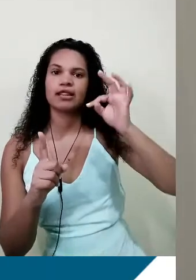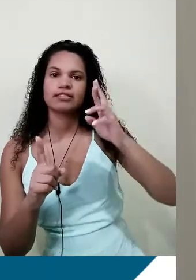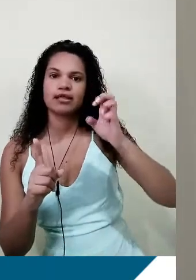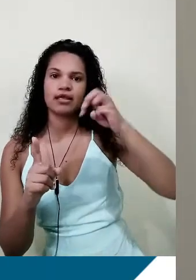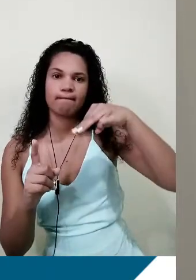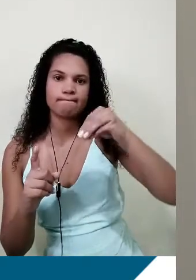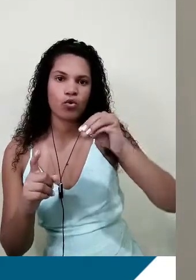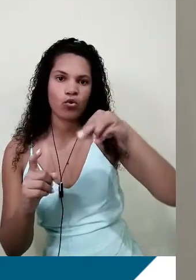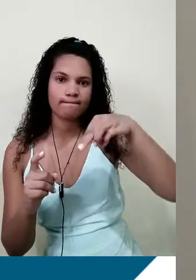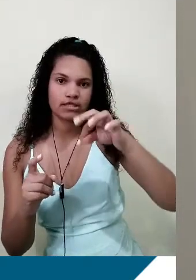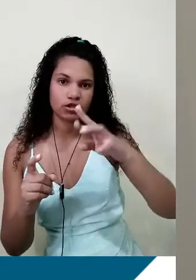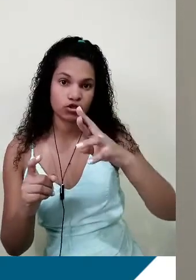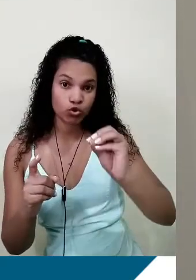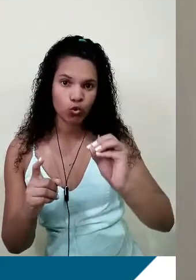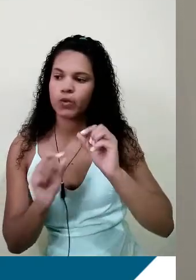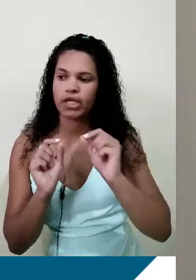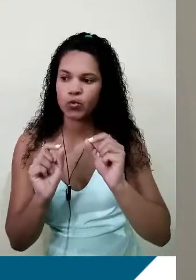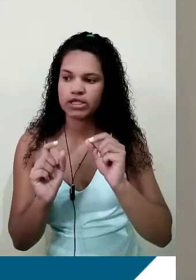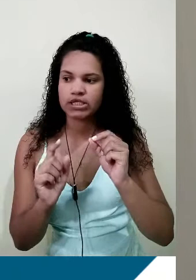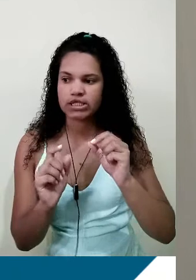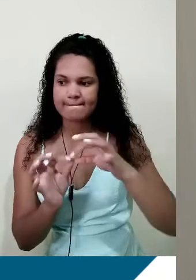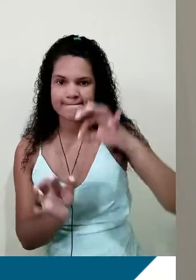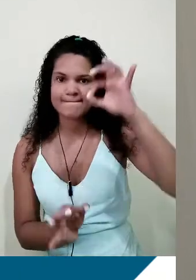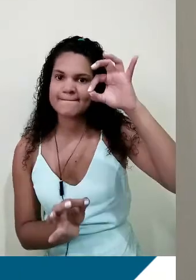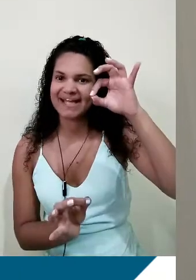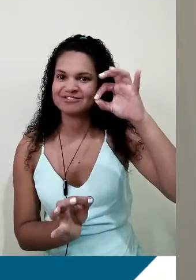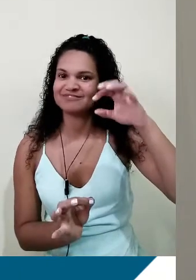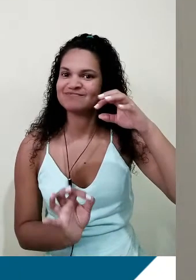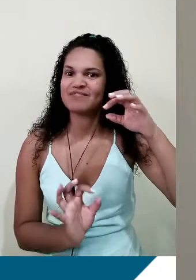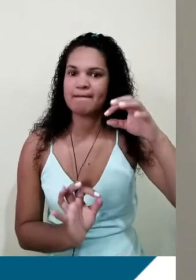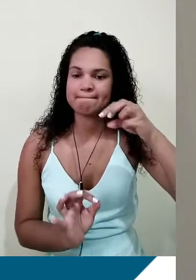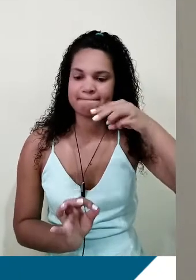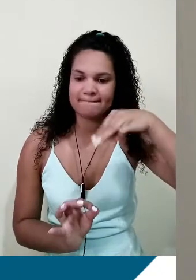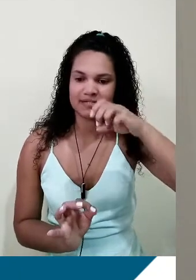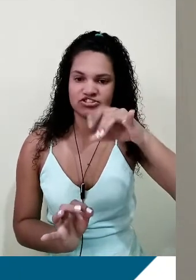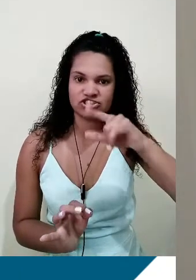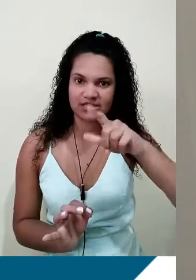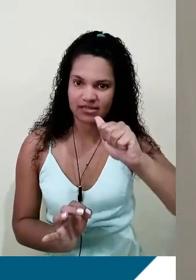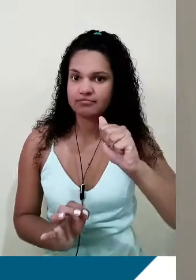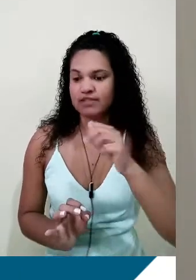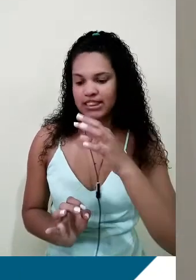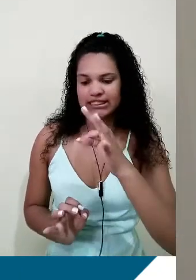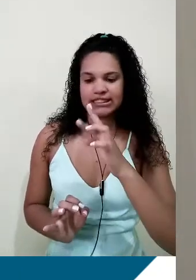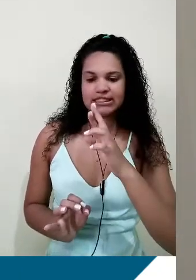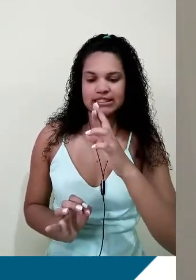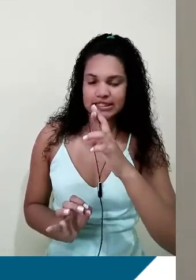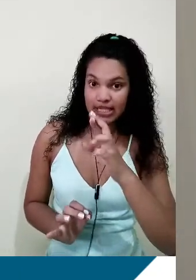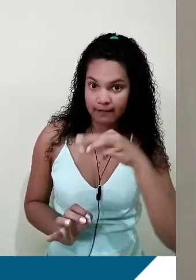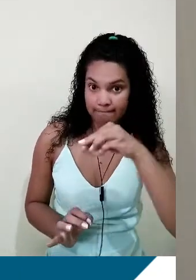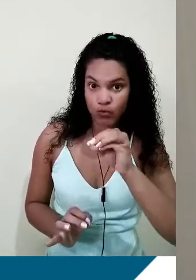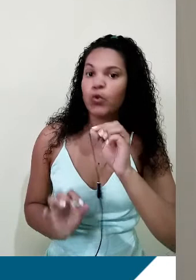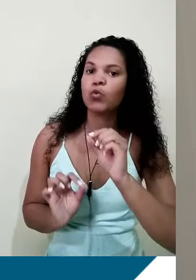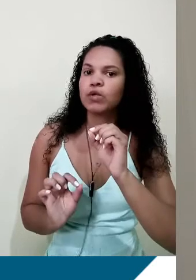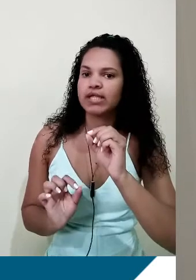medida. As três principais escalas termométricas que nós utilizamos são a escala Celsius, a